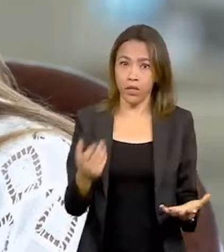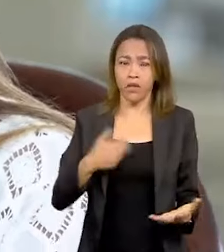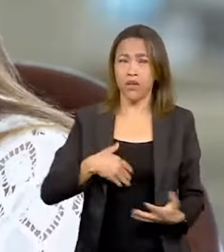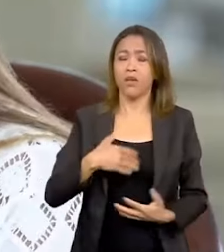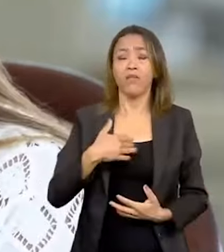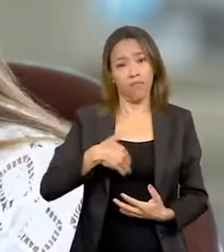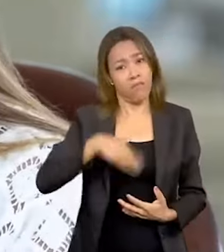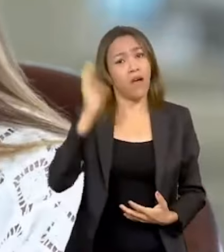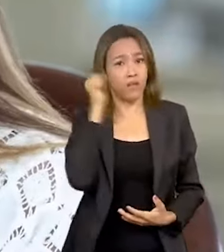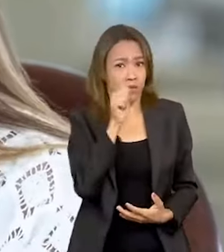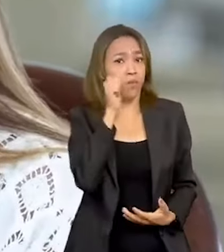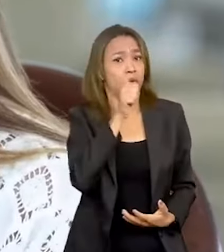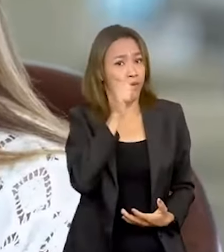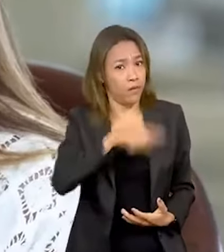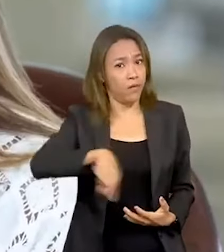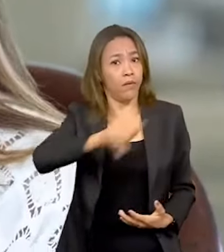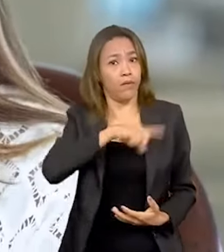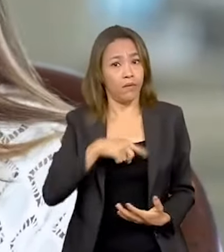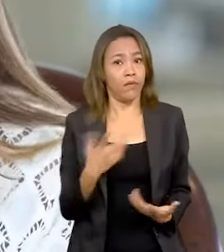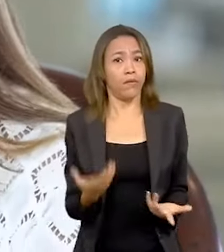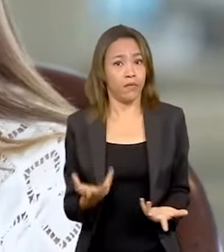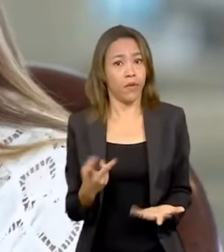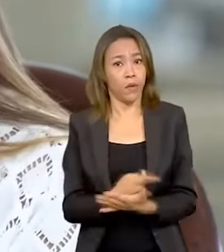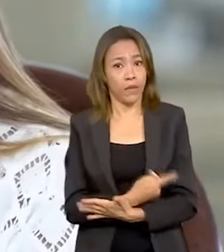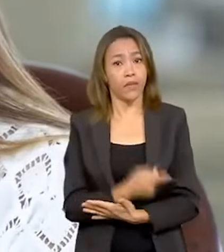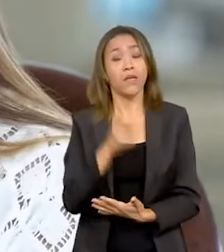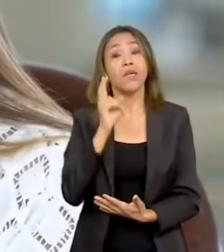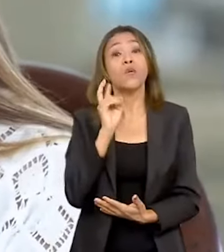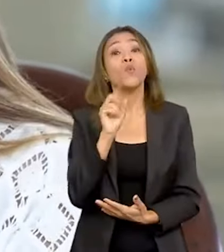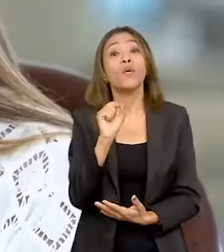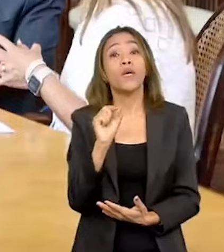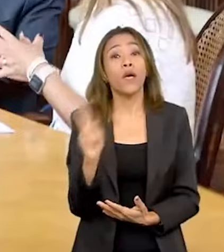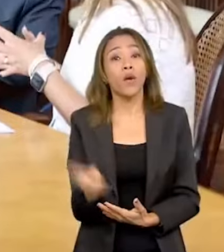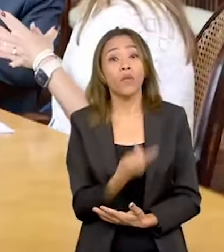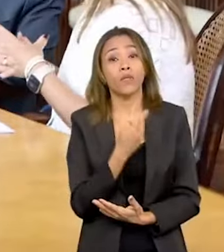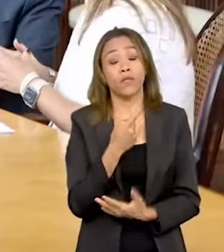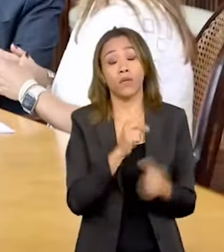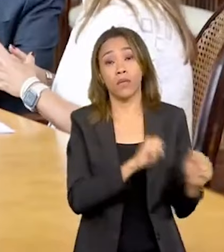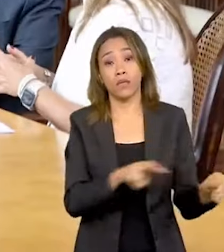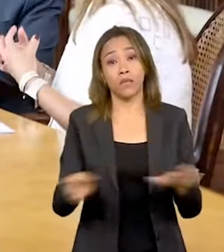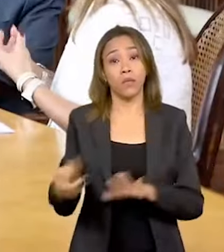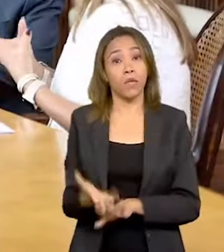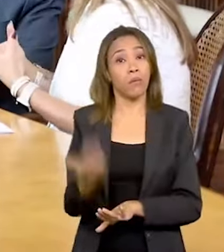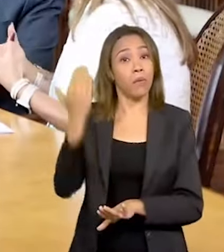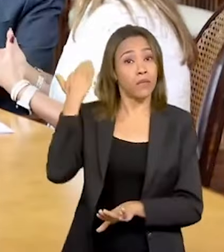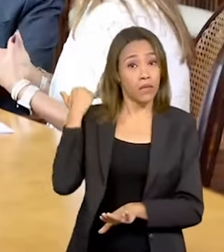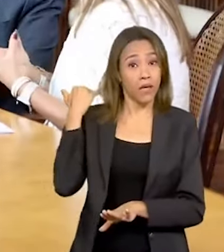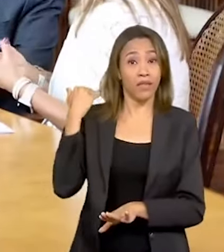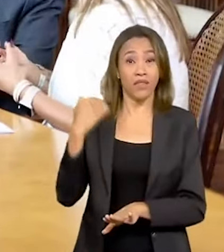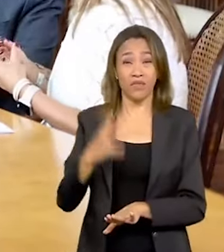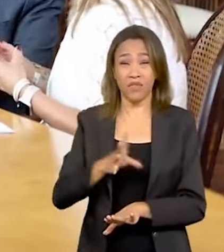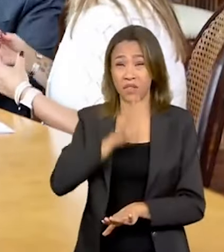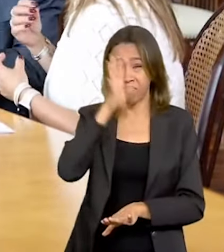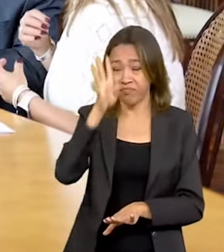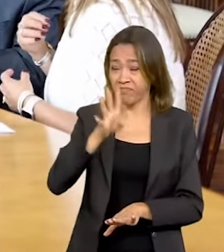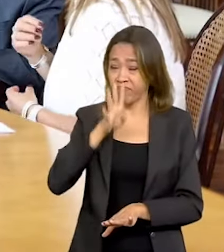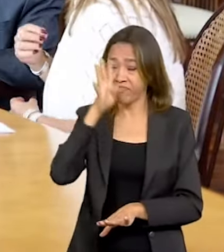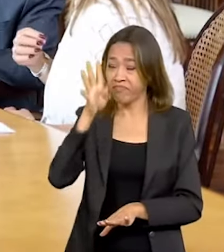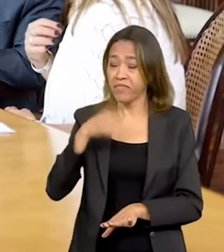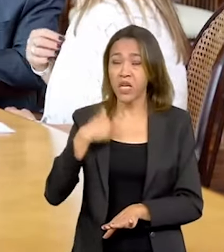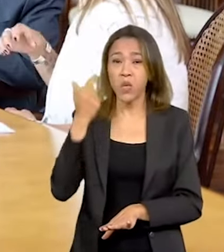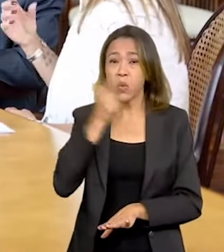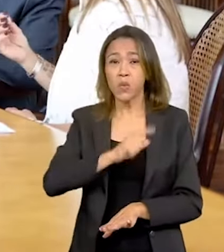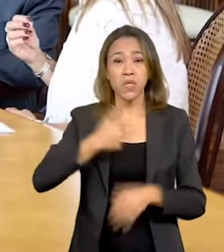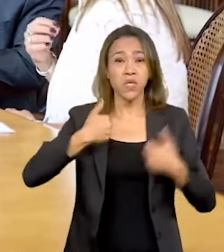pelas redes Mas o que aconteceu semana passada foi muito mais invasivo foi eu eu não consigo nem te dizer aí de